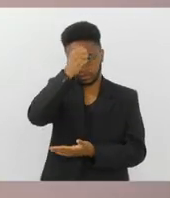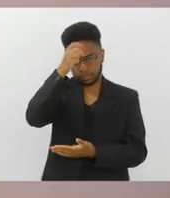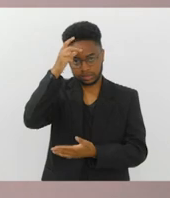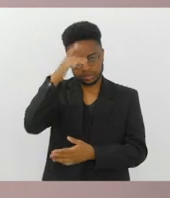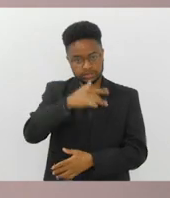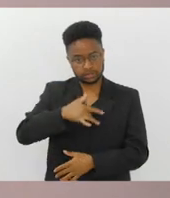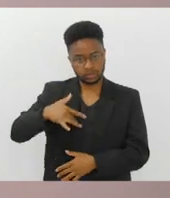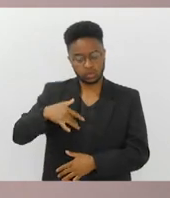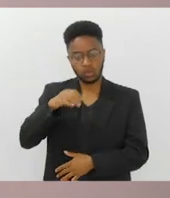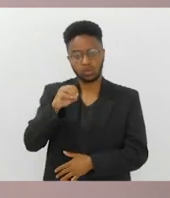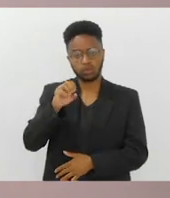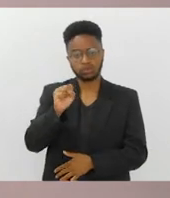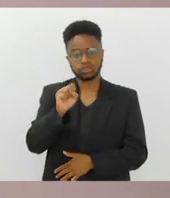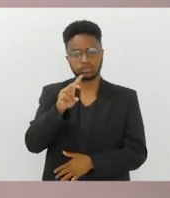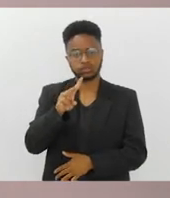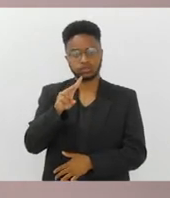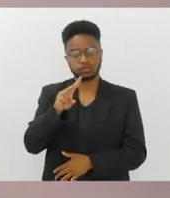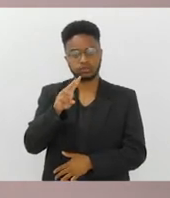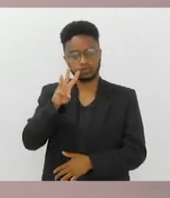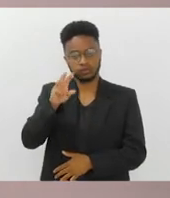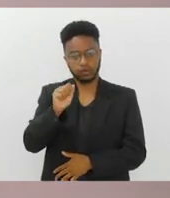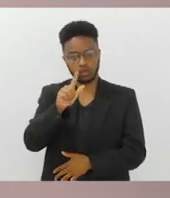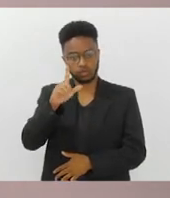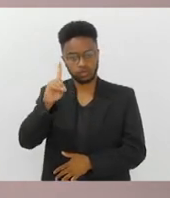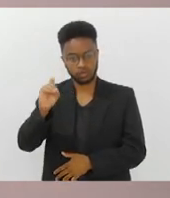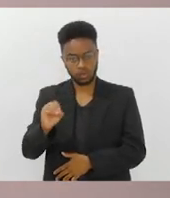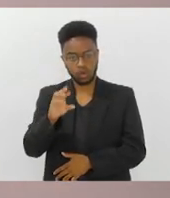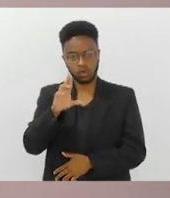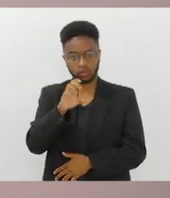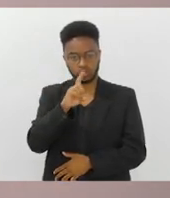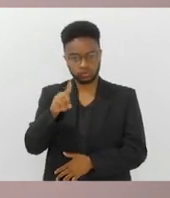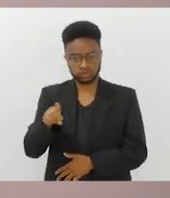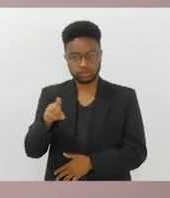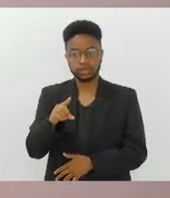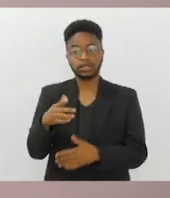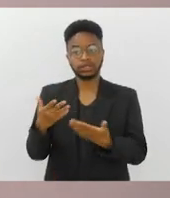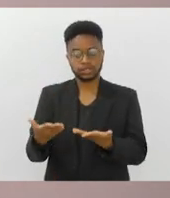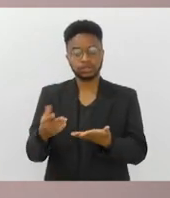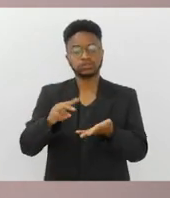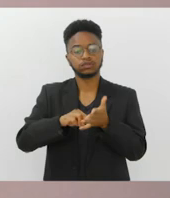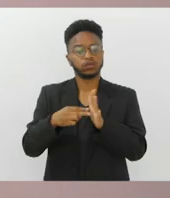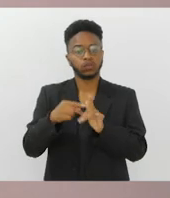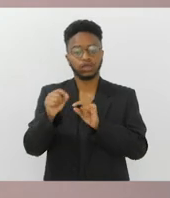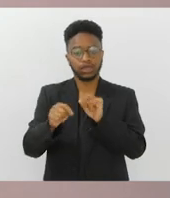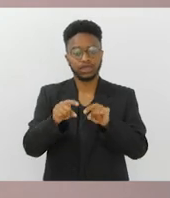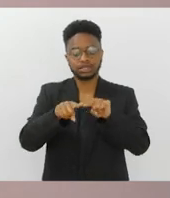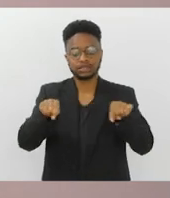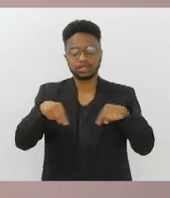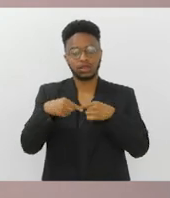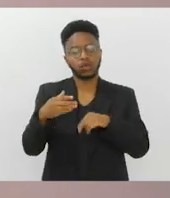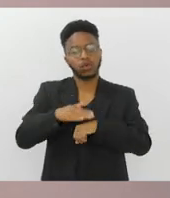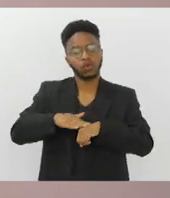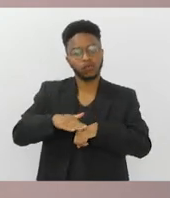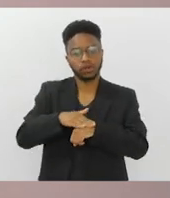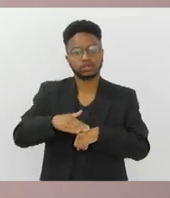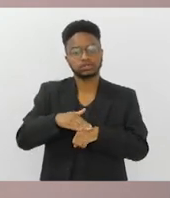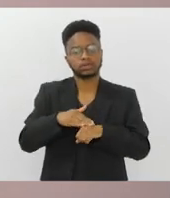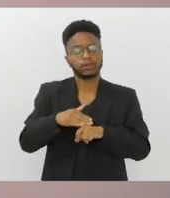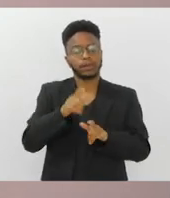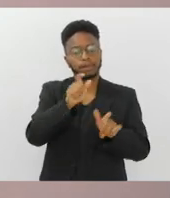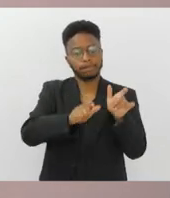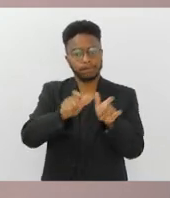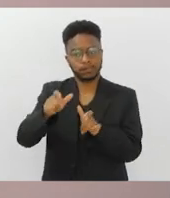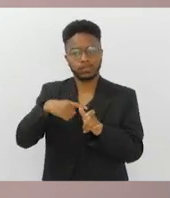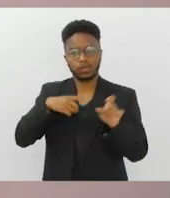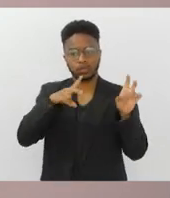Cruz. A sala de espera, ela consiste numa conversa de educação em saúde com os pacientes sobre algum tema que está em